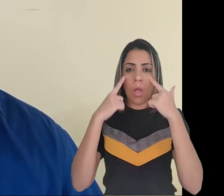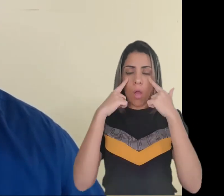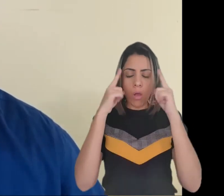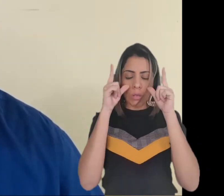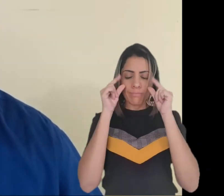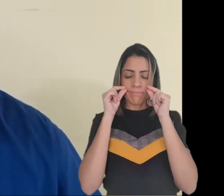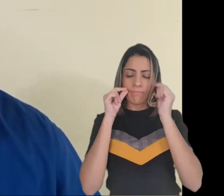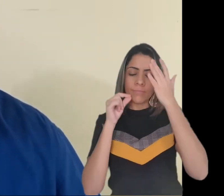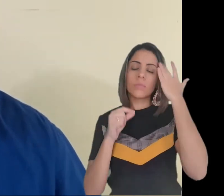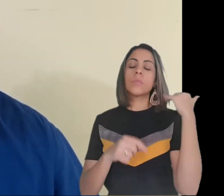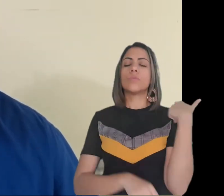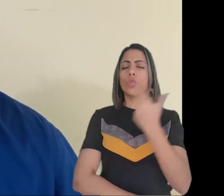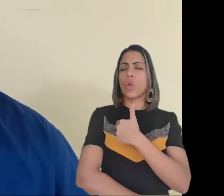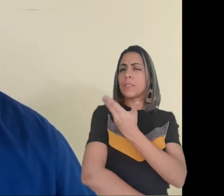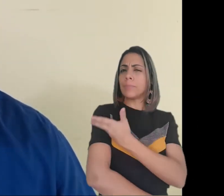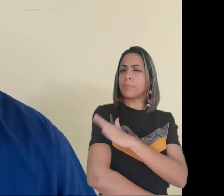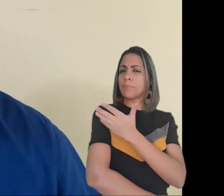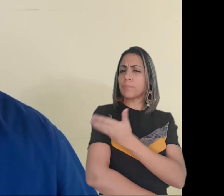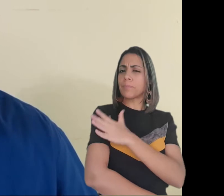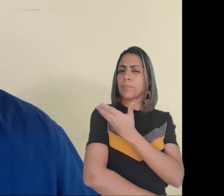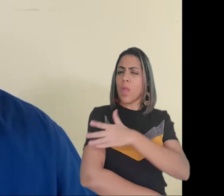olhos, faremos um breve exercício.